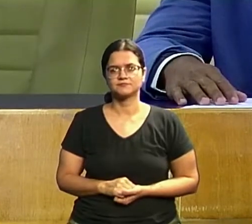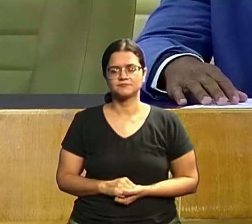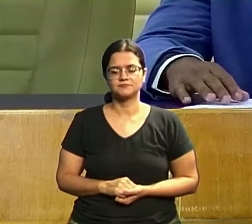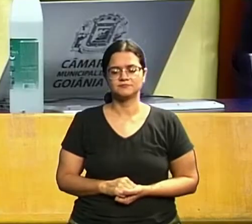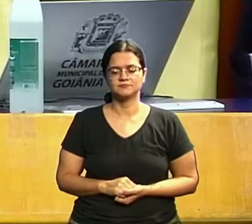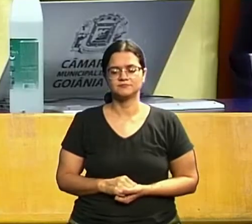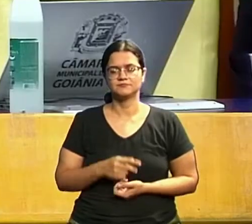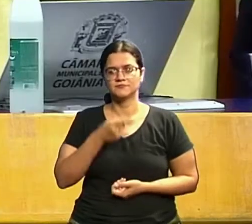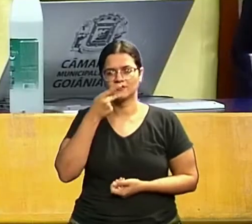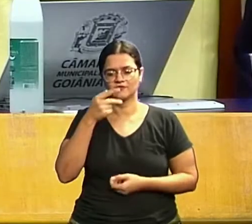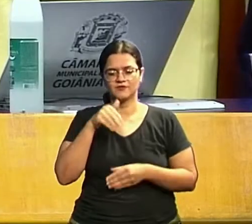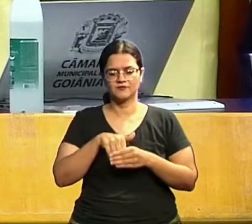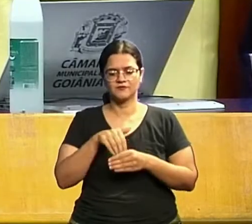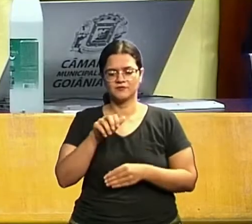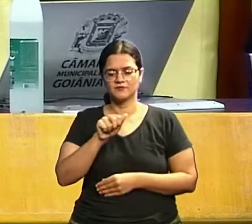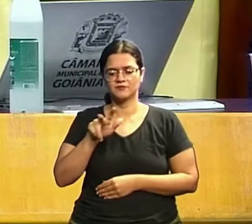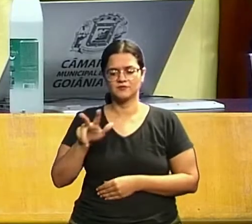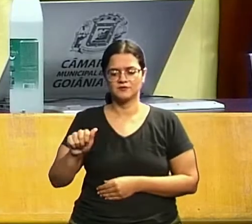Declaração Rafael. De voto, vereadora Ava.